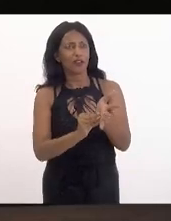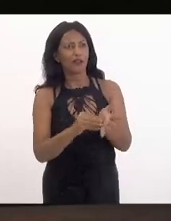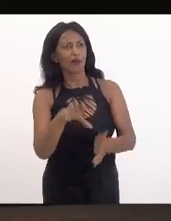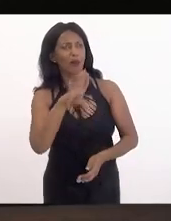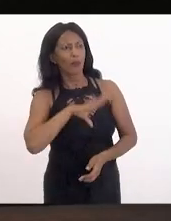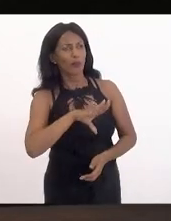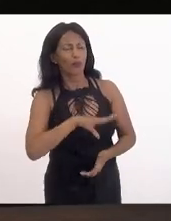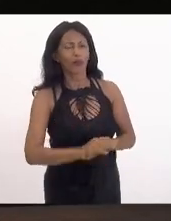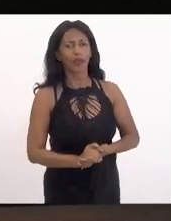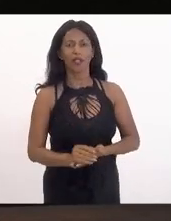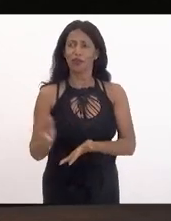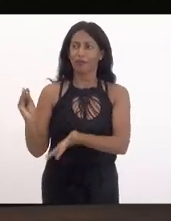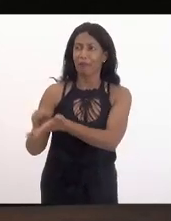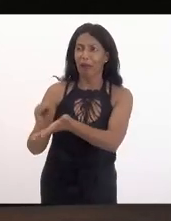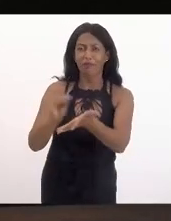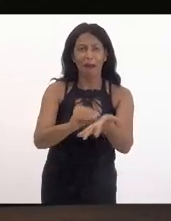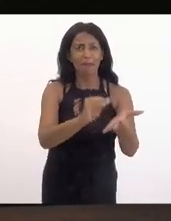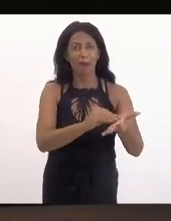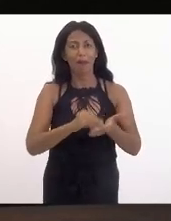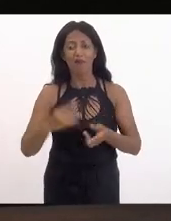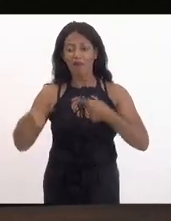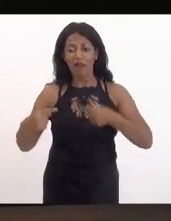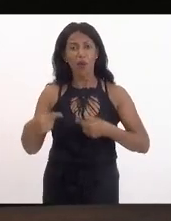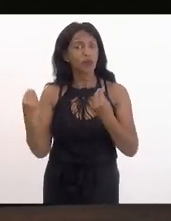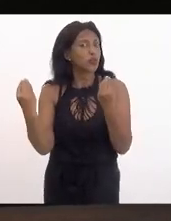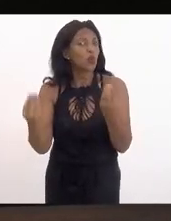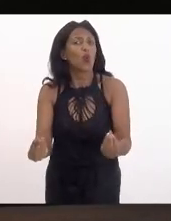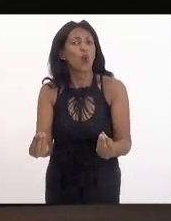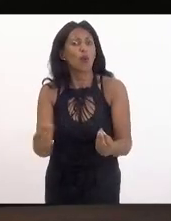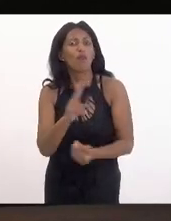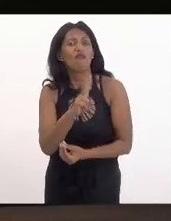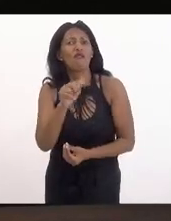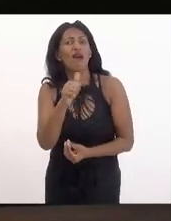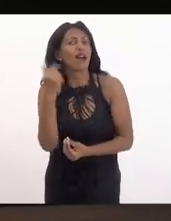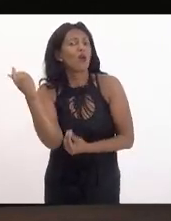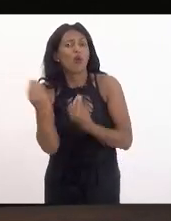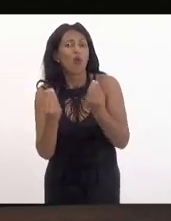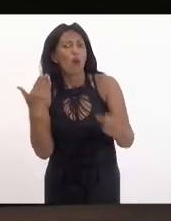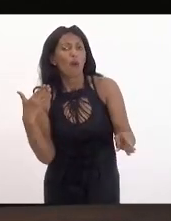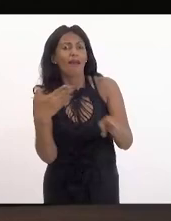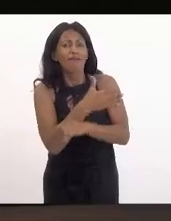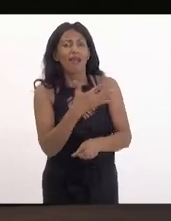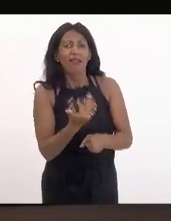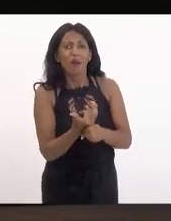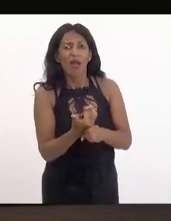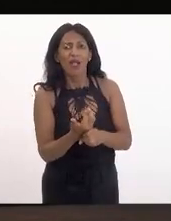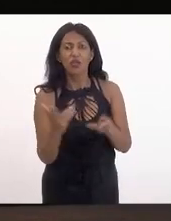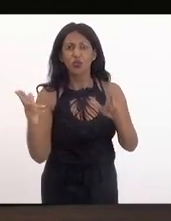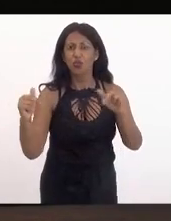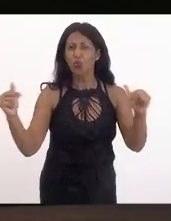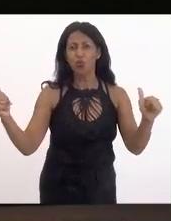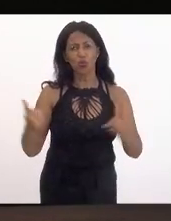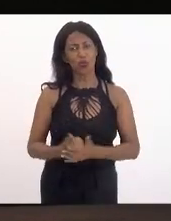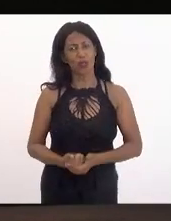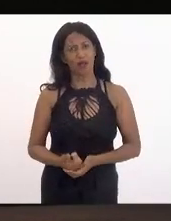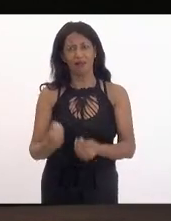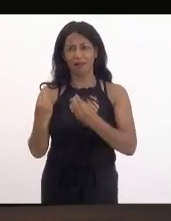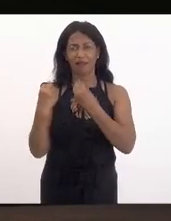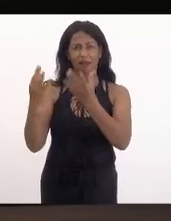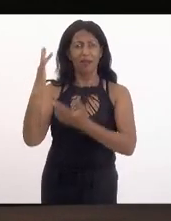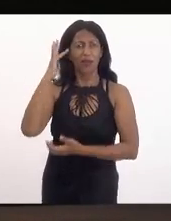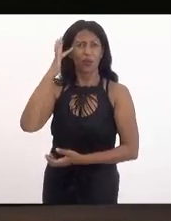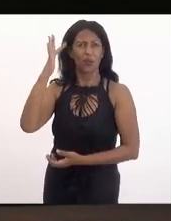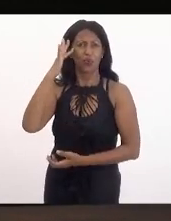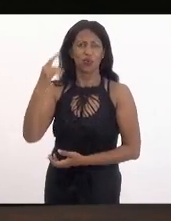a professora de português esse convite como que vaga que ele vai conseguir leve nenhuma então estão querendo iludir